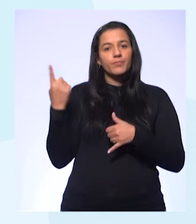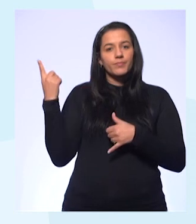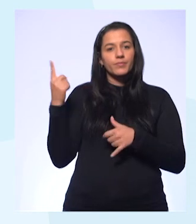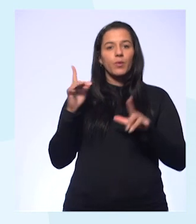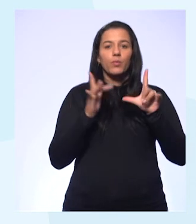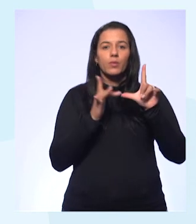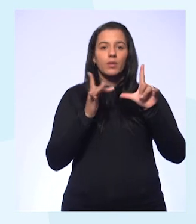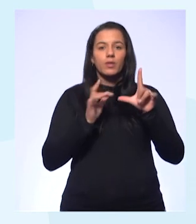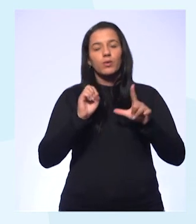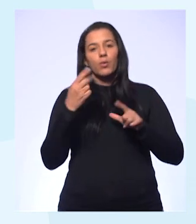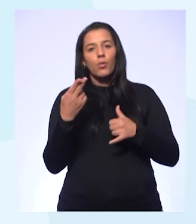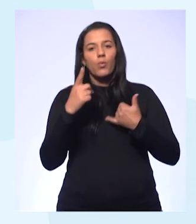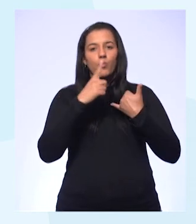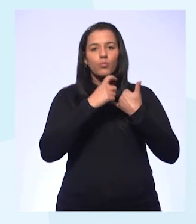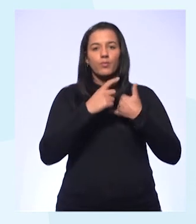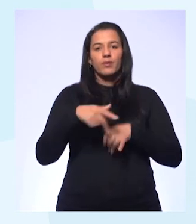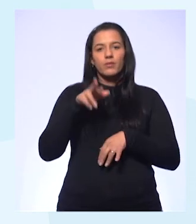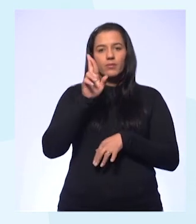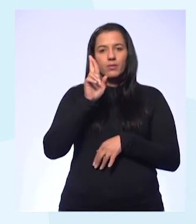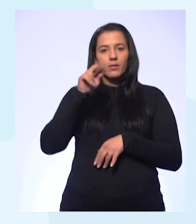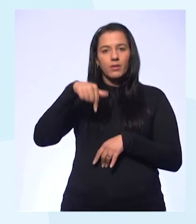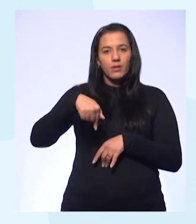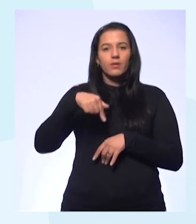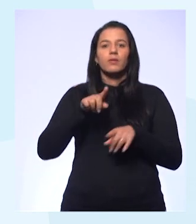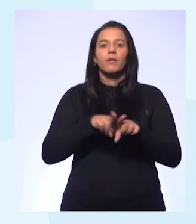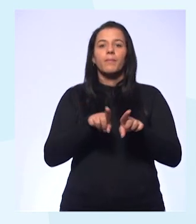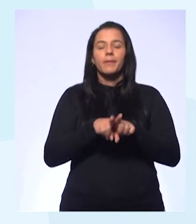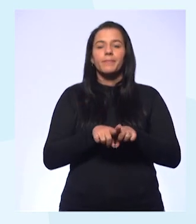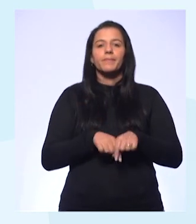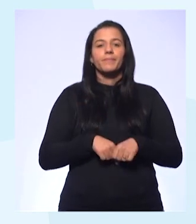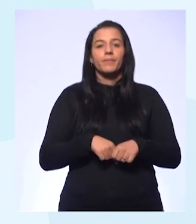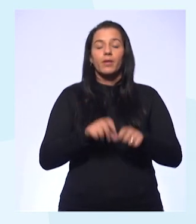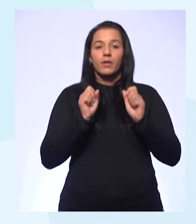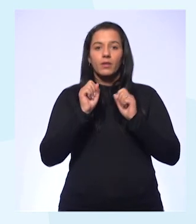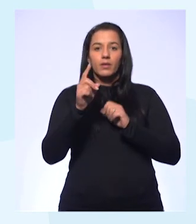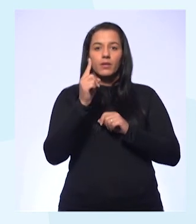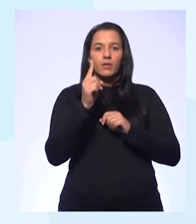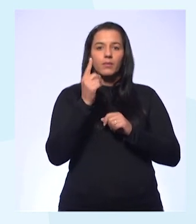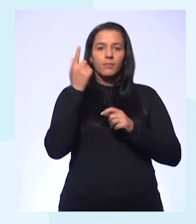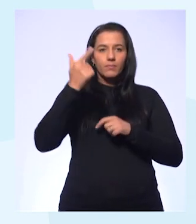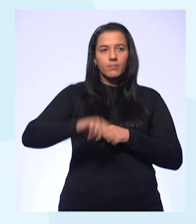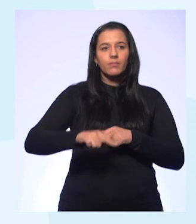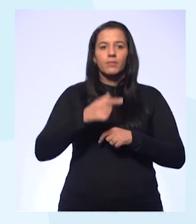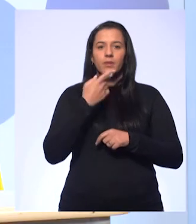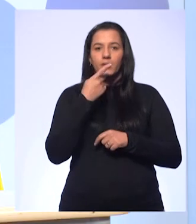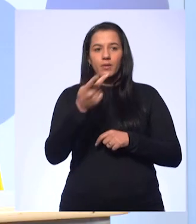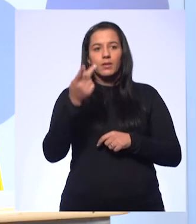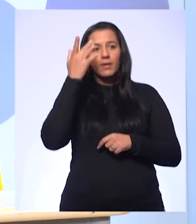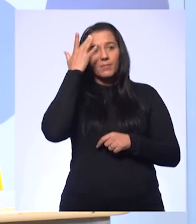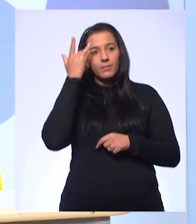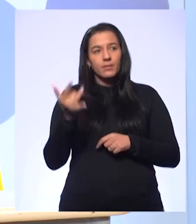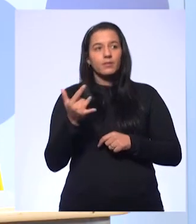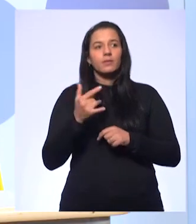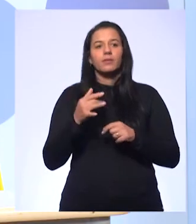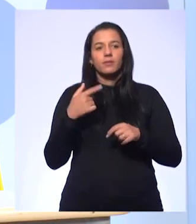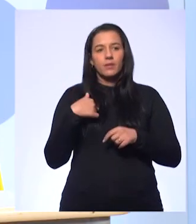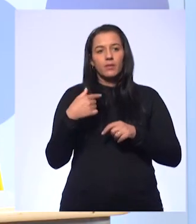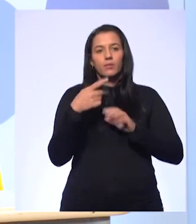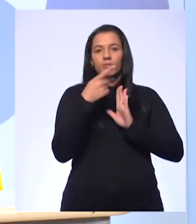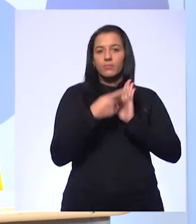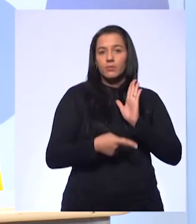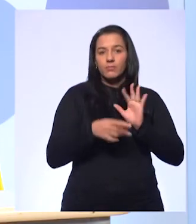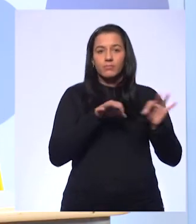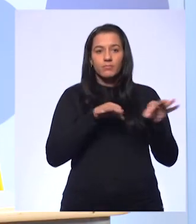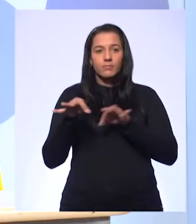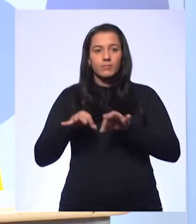pelo QR Code que vocês podem acessar. E mais um recadinho para vocês, amanhã, na nossa programação